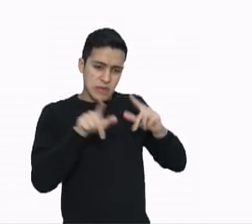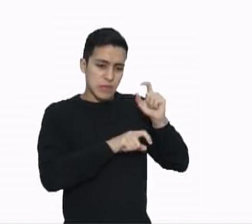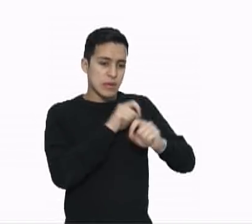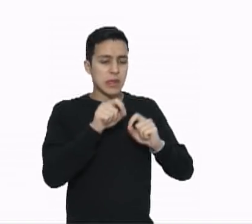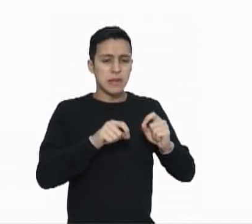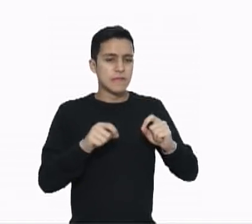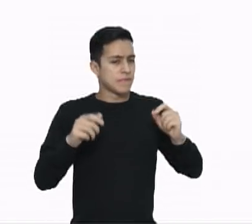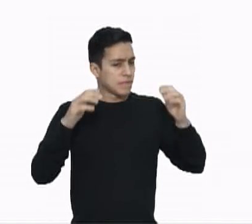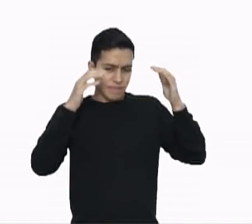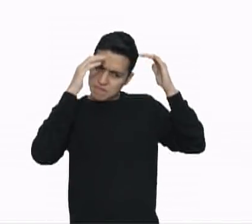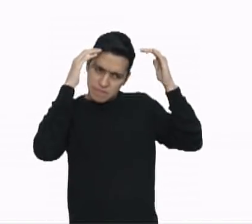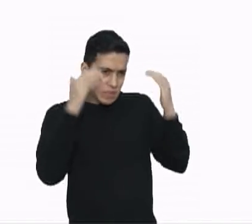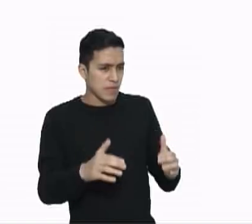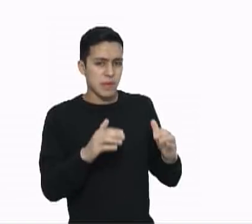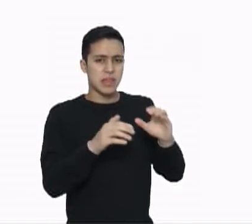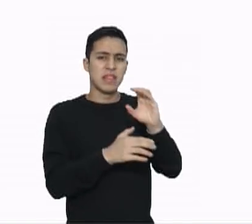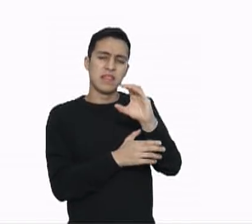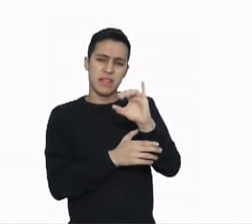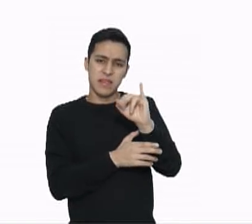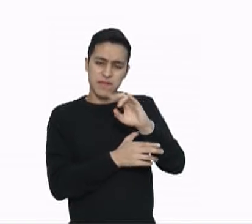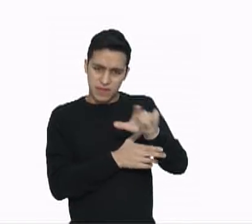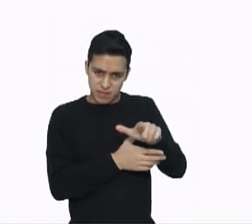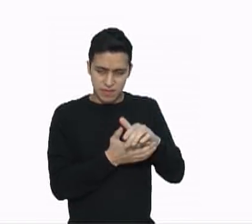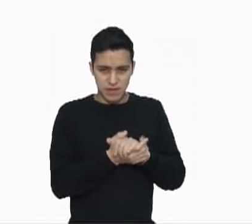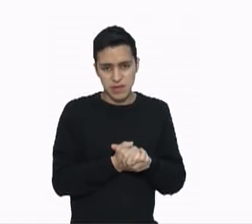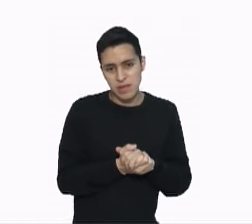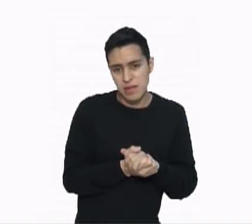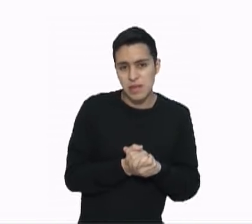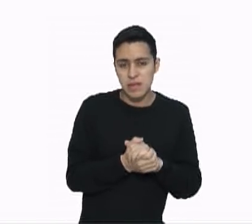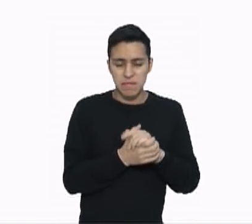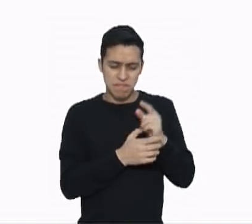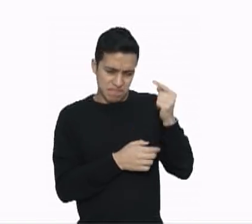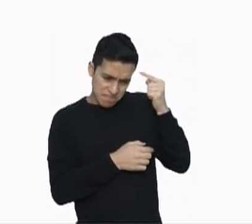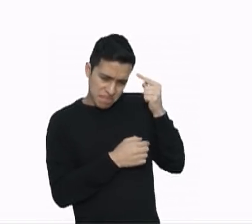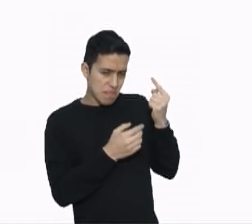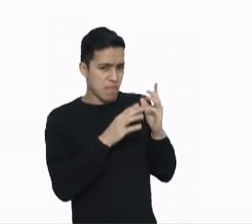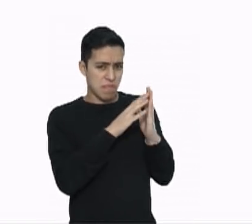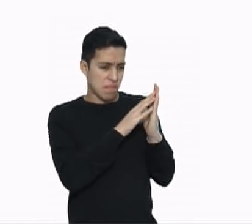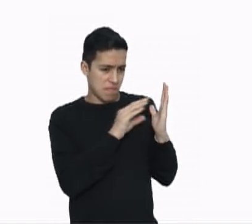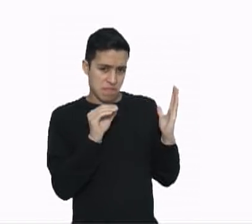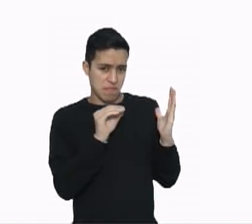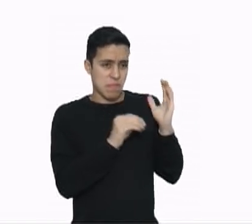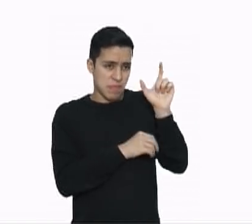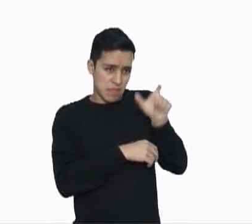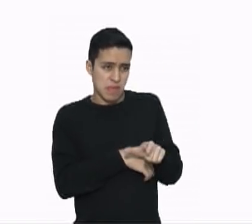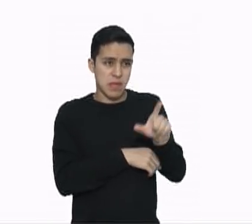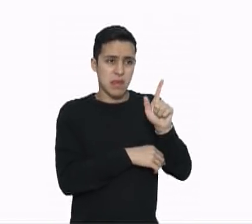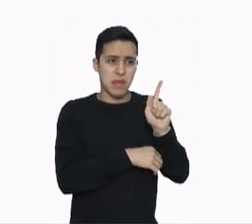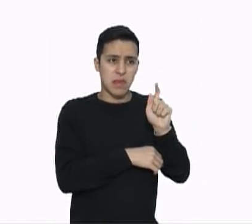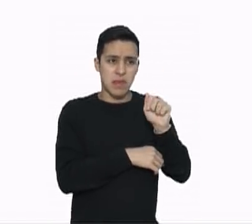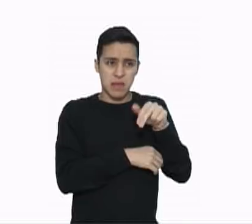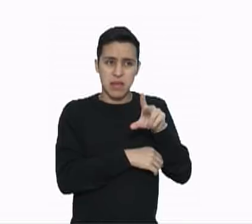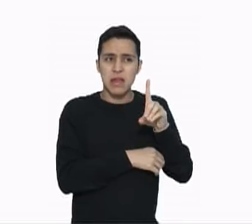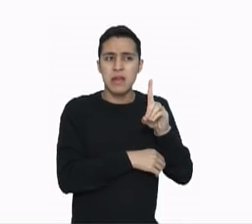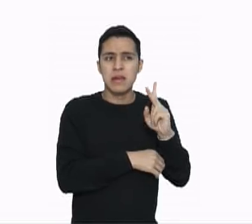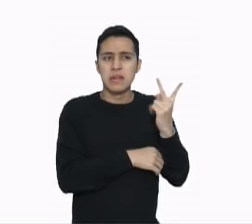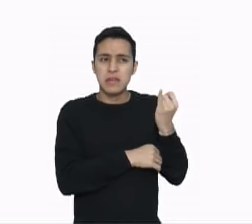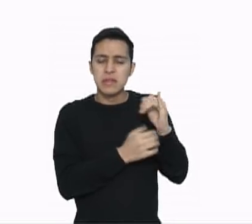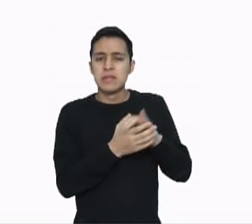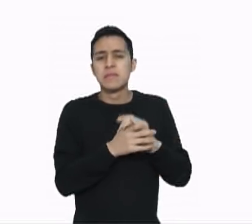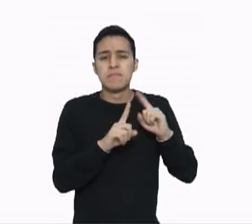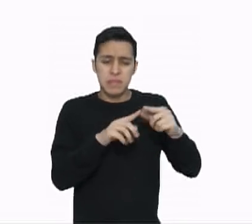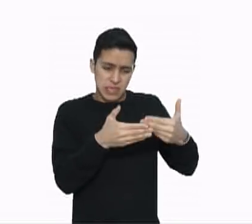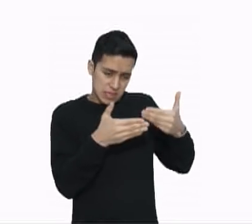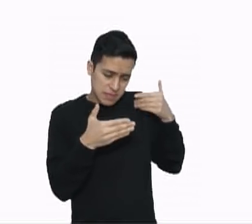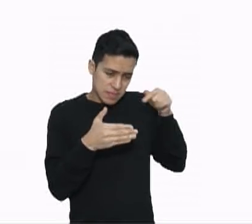civil. Ele não copia essa ideia, ela é gestada no processo do Gandhi de construir Satyagraha, mas